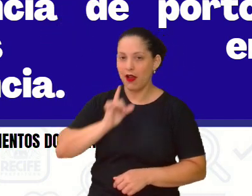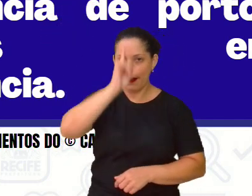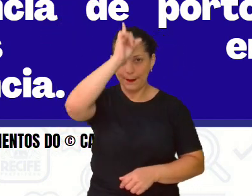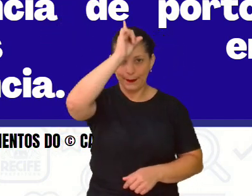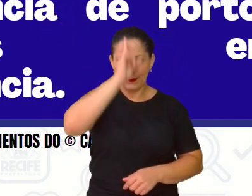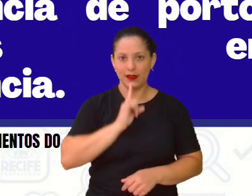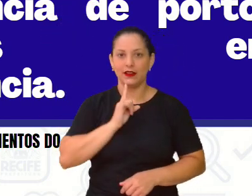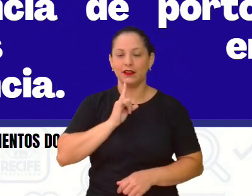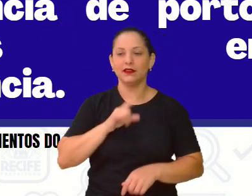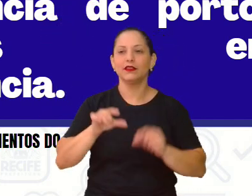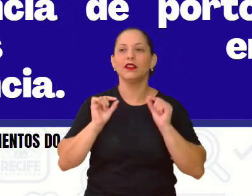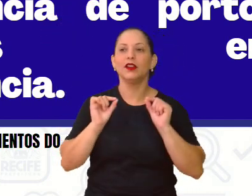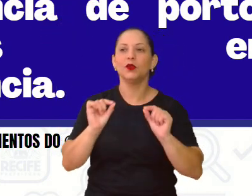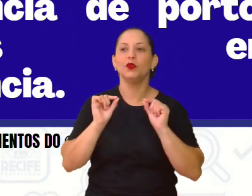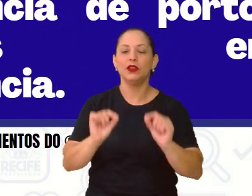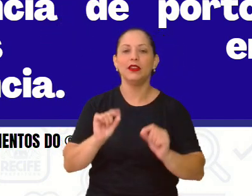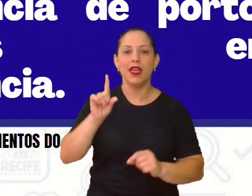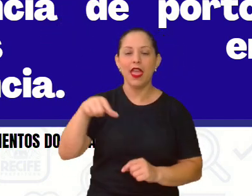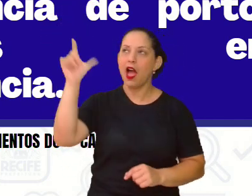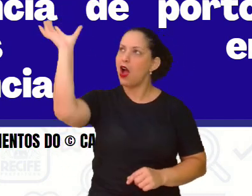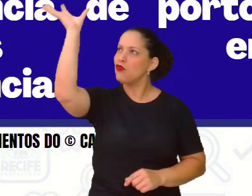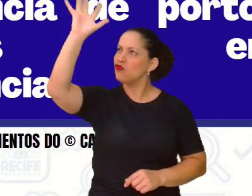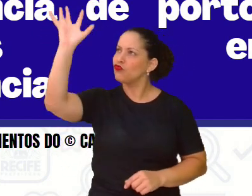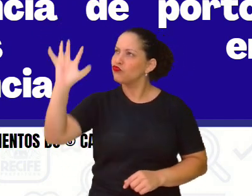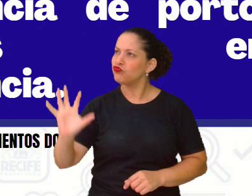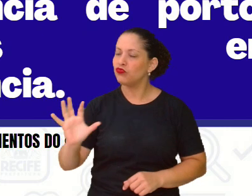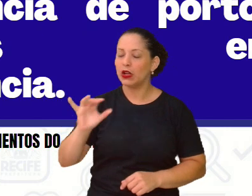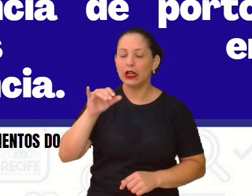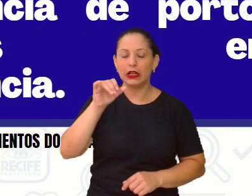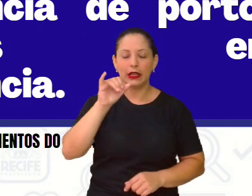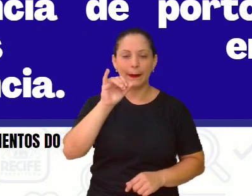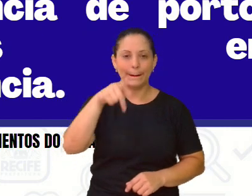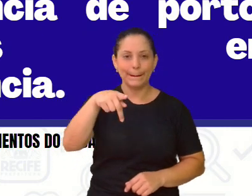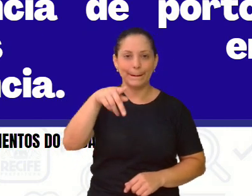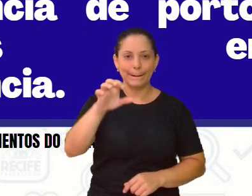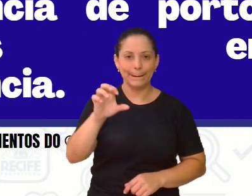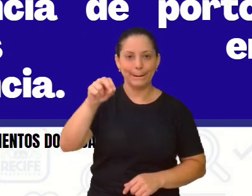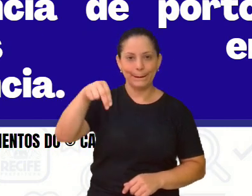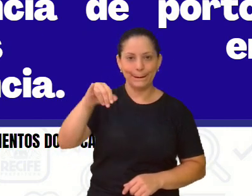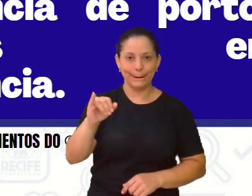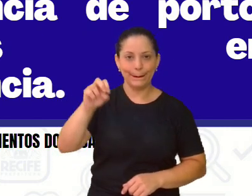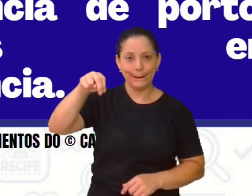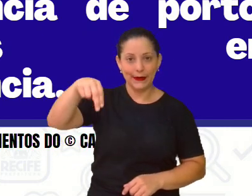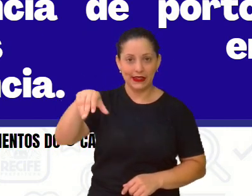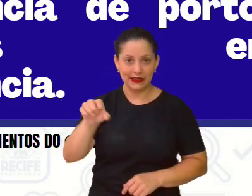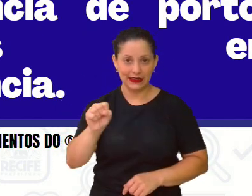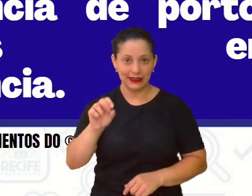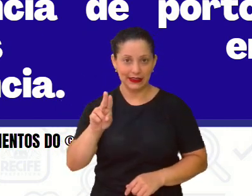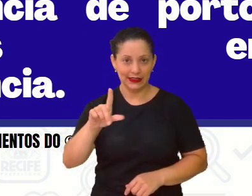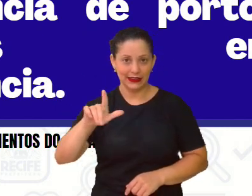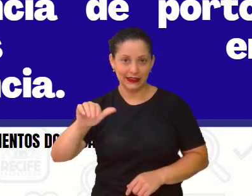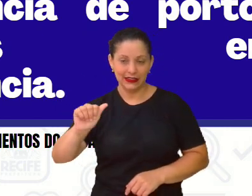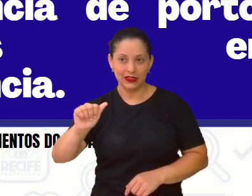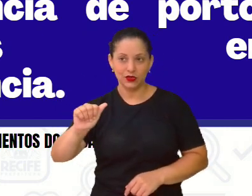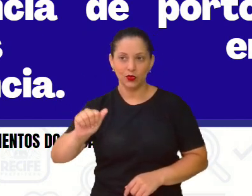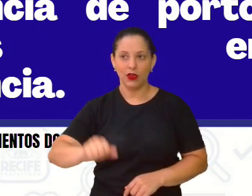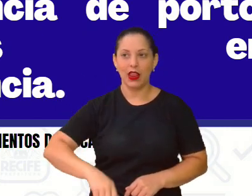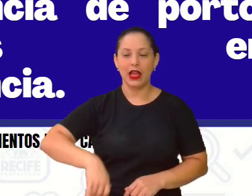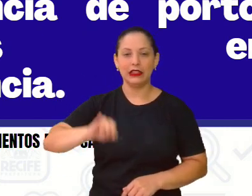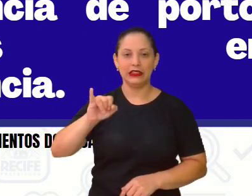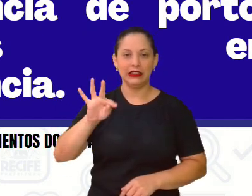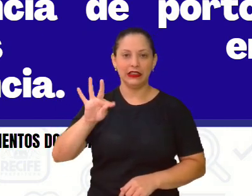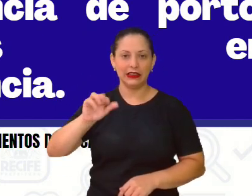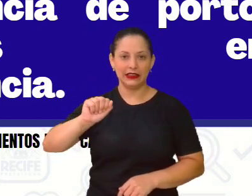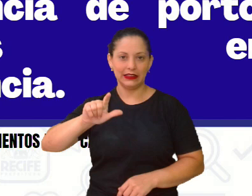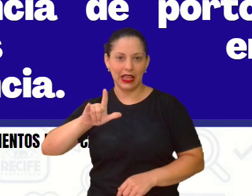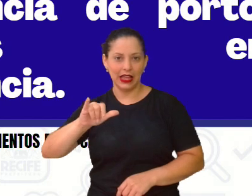região da Península Itálica, onde nós temos a Itália atual, ok?